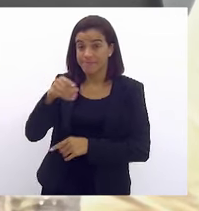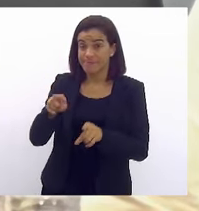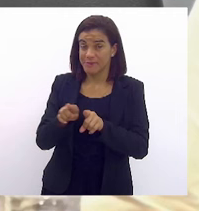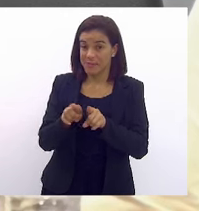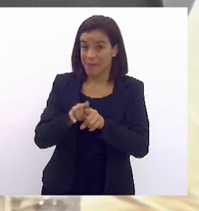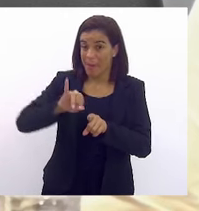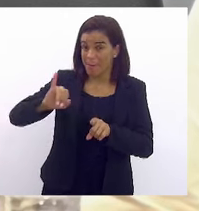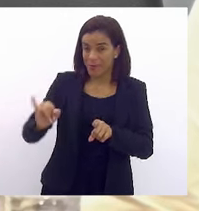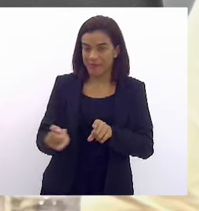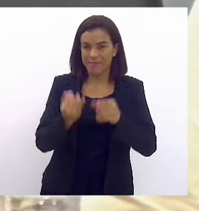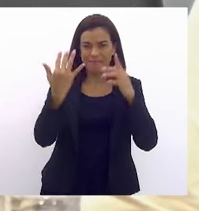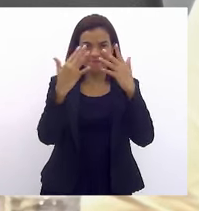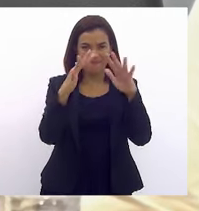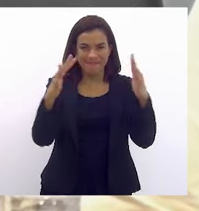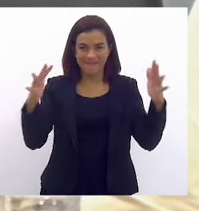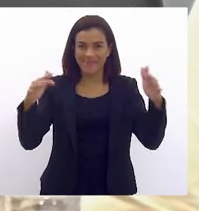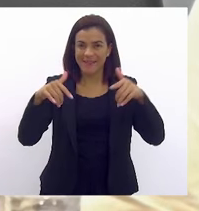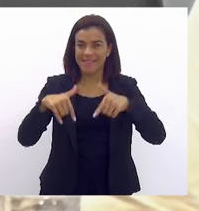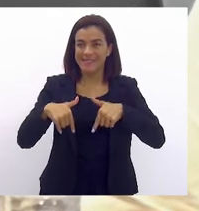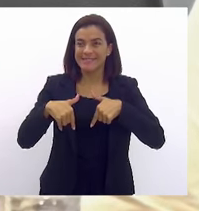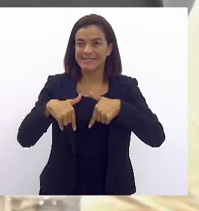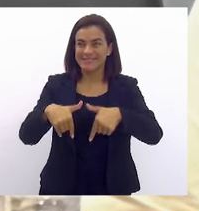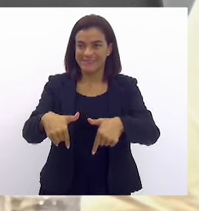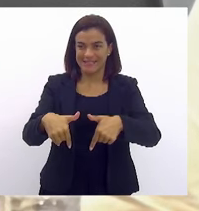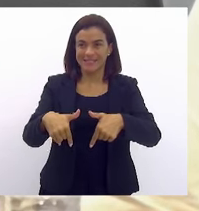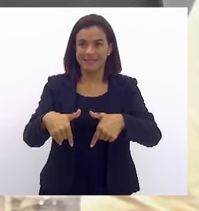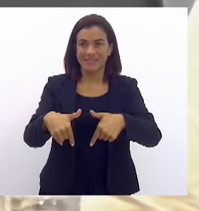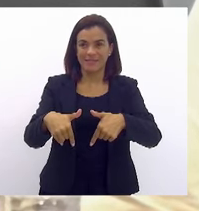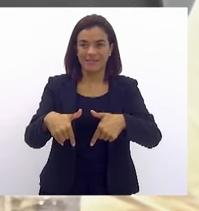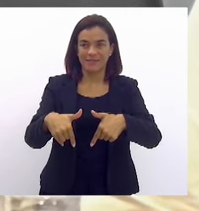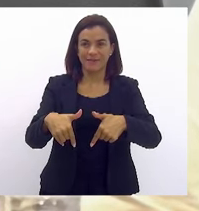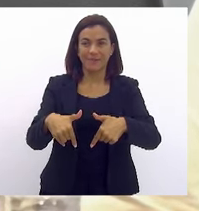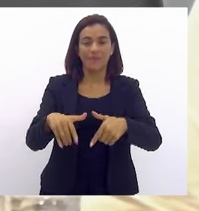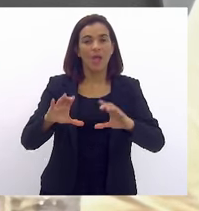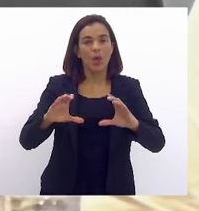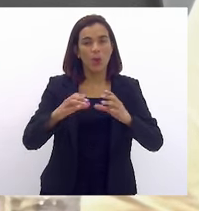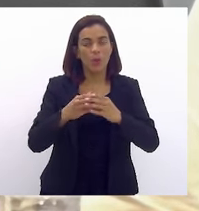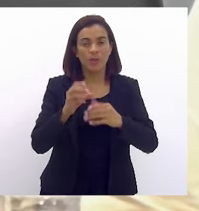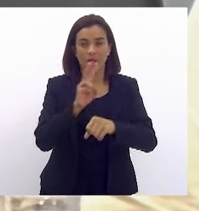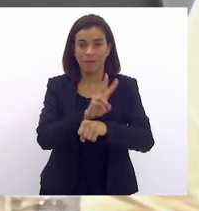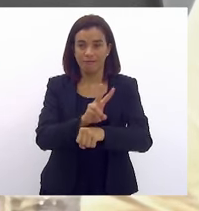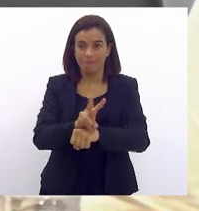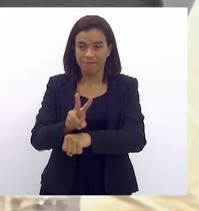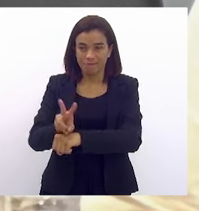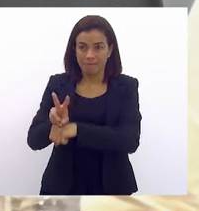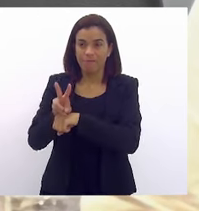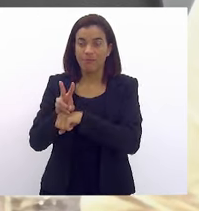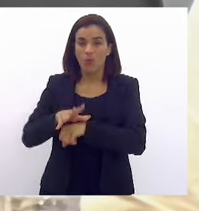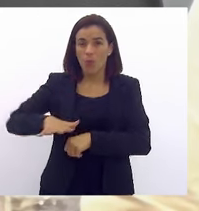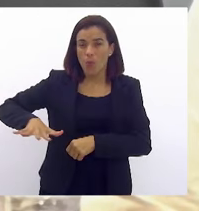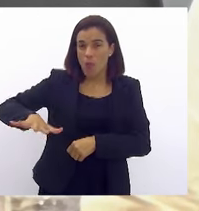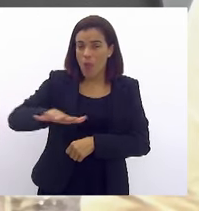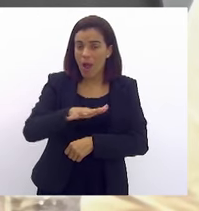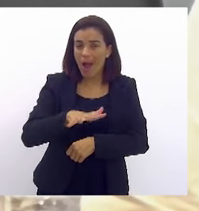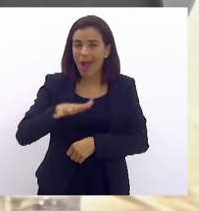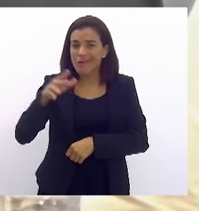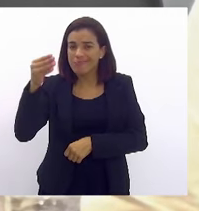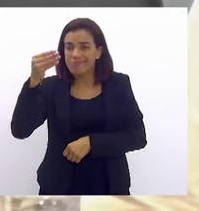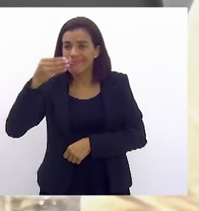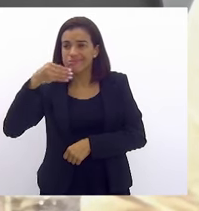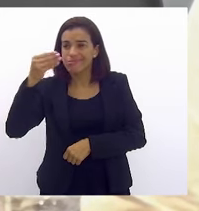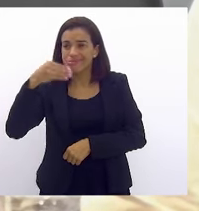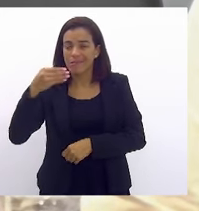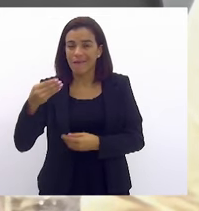aí a iniciativa do controle do Taboal por uma unidade de conservação, né, uma área muito frágil. A gente está